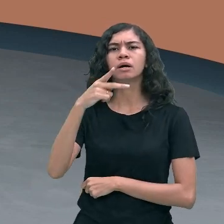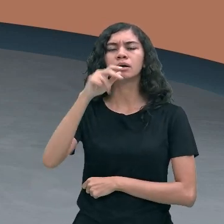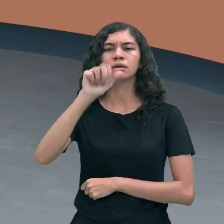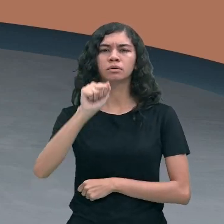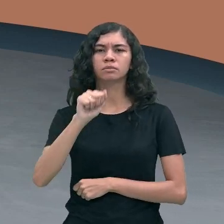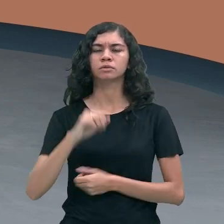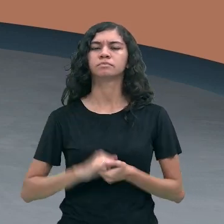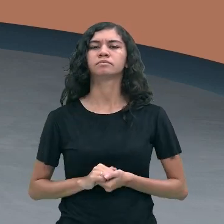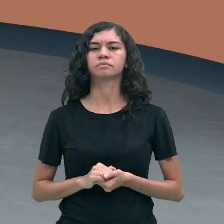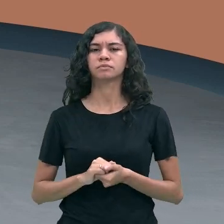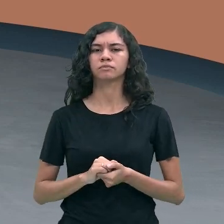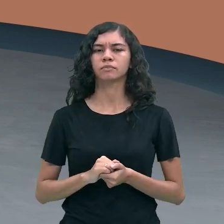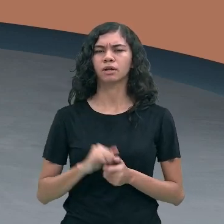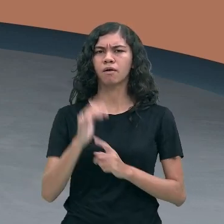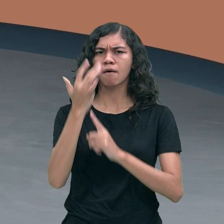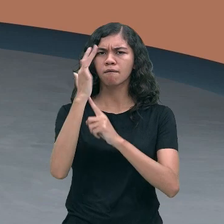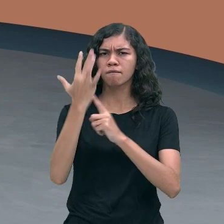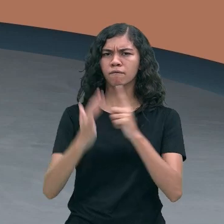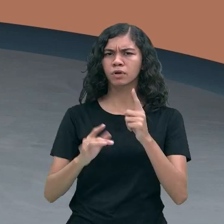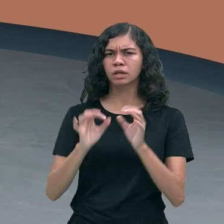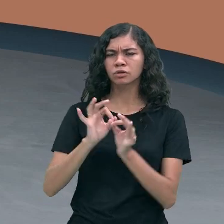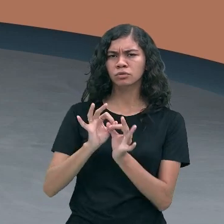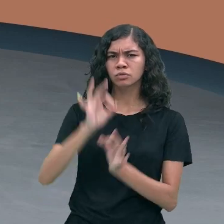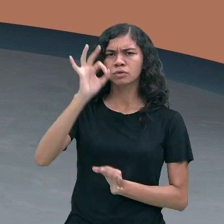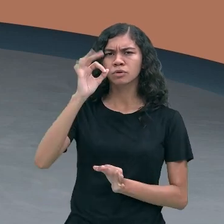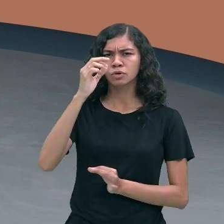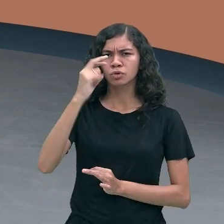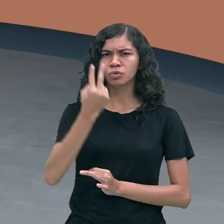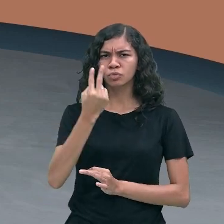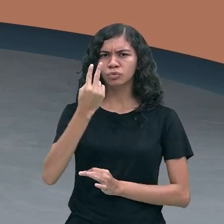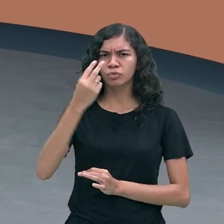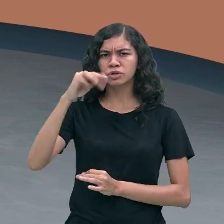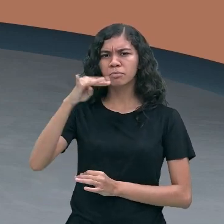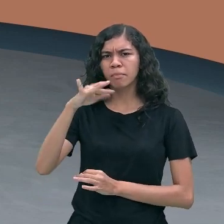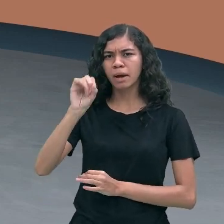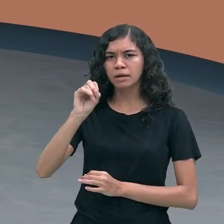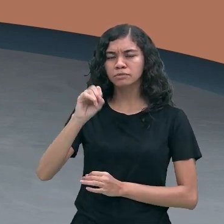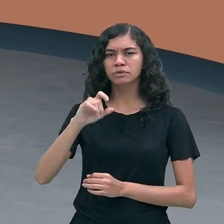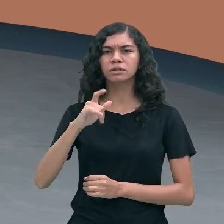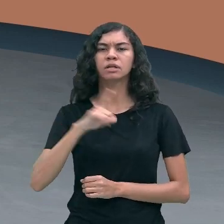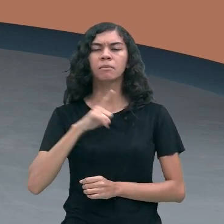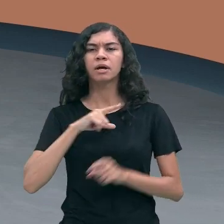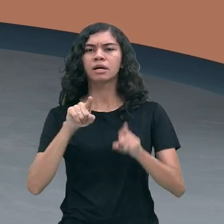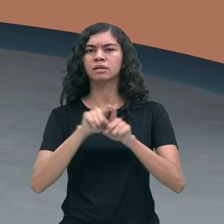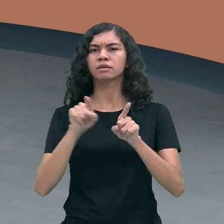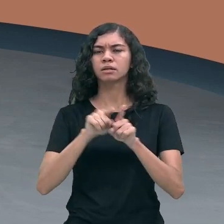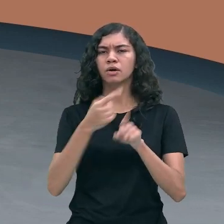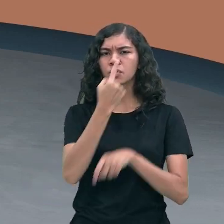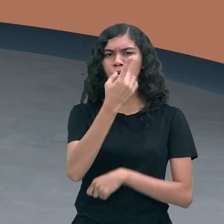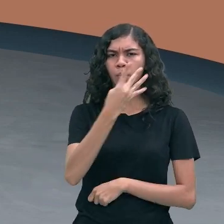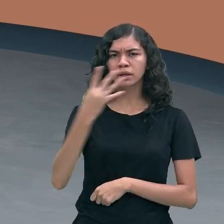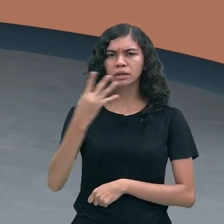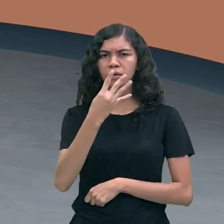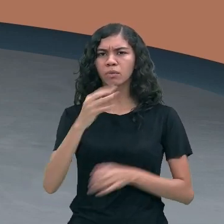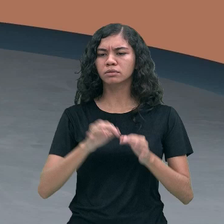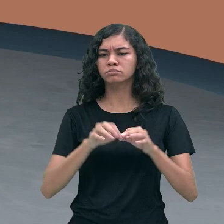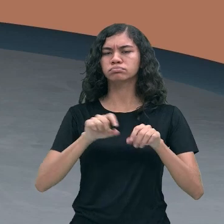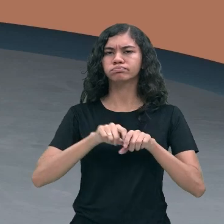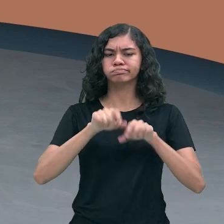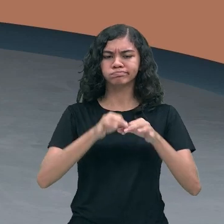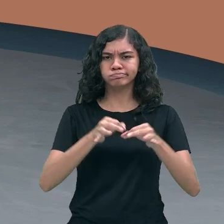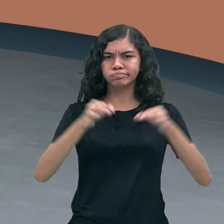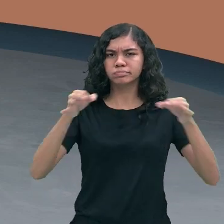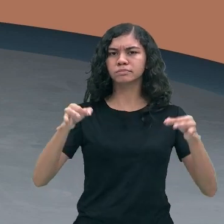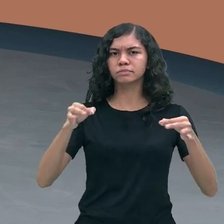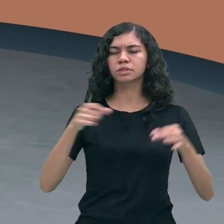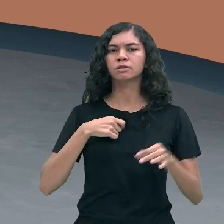altura e 1,44 de altura. Vocês acham que eu não estou aqui? Eu estou sim, olha aqui eu estou aqui atrás desta folha